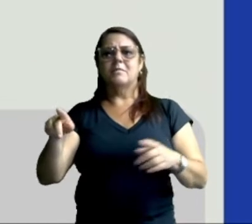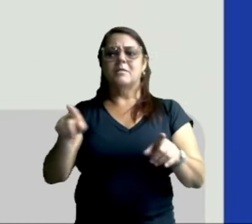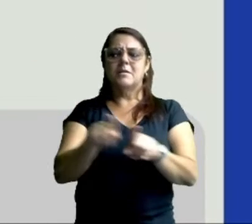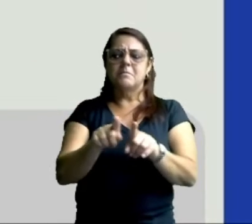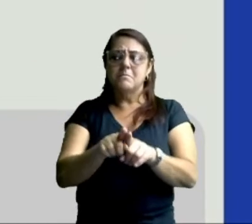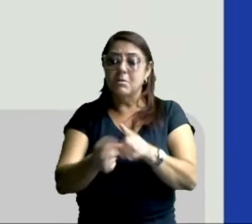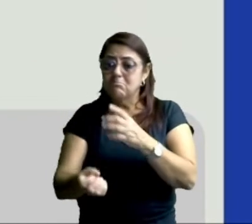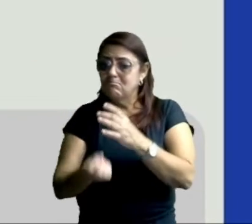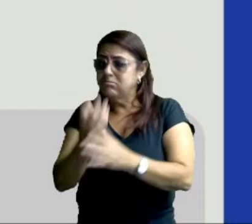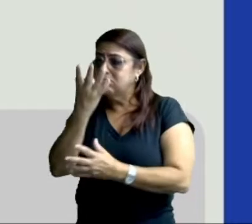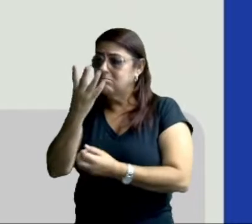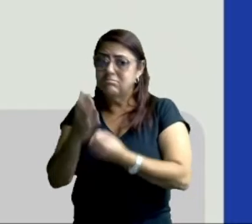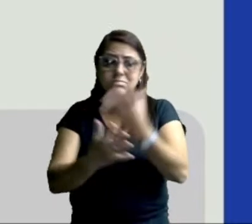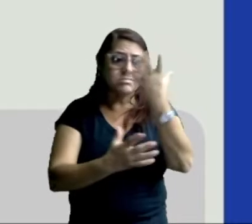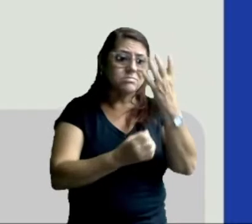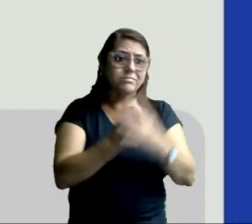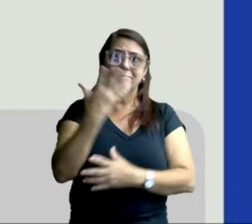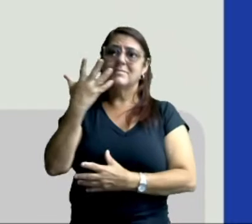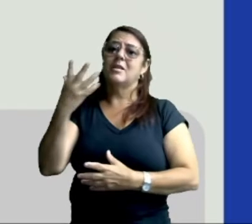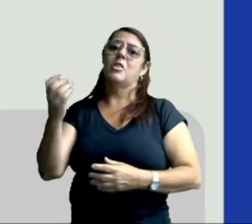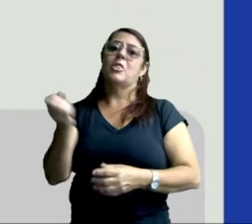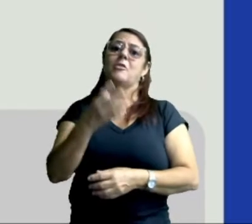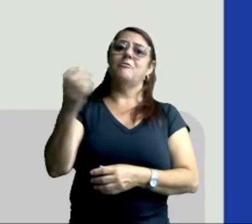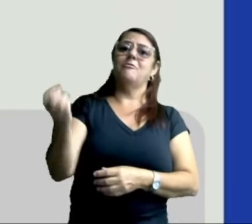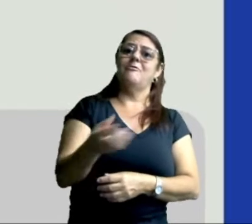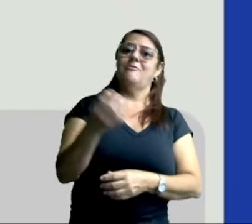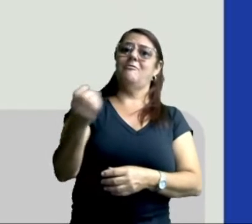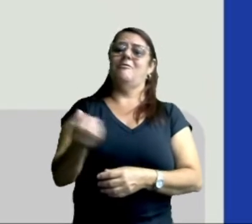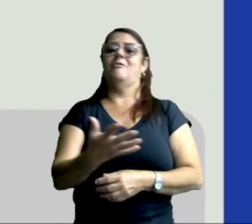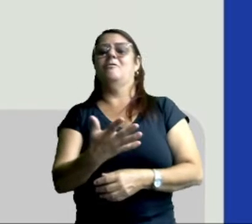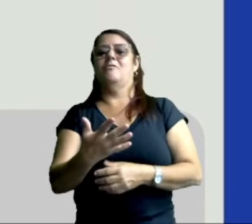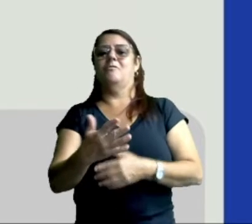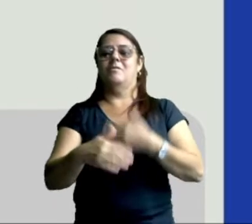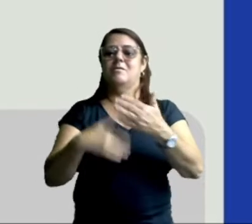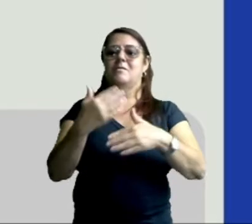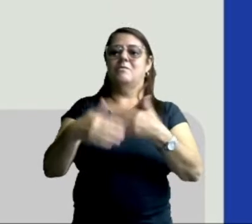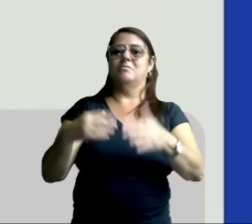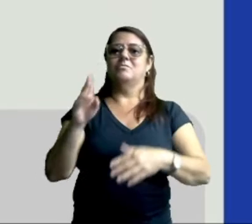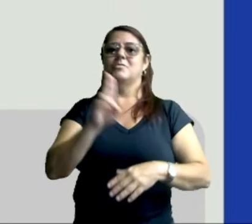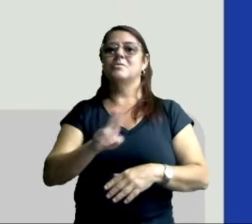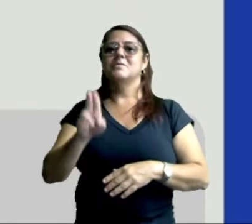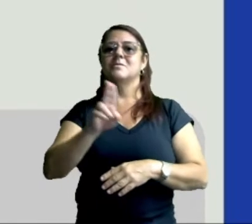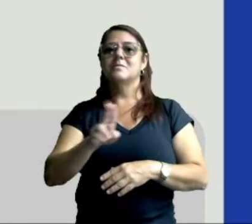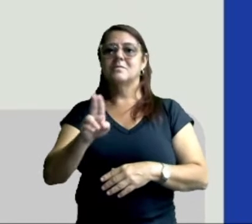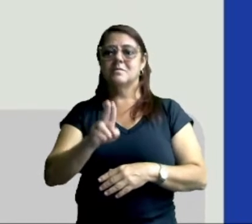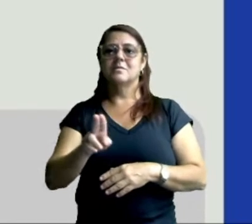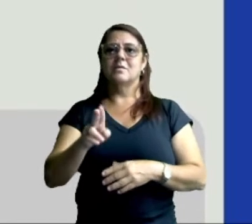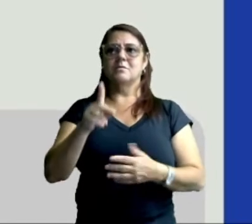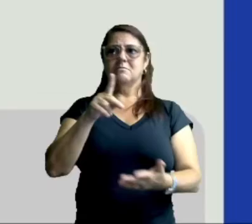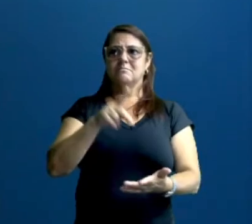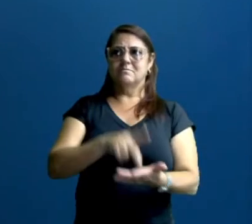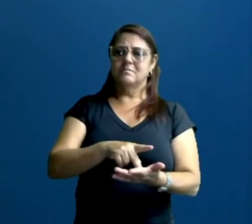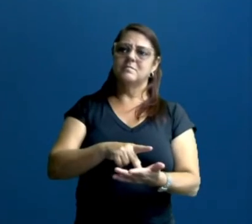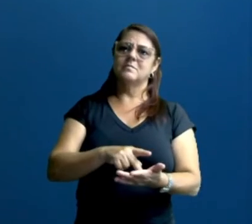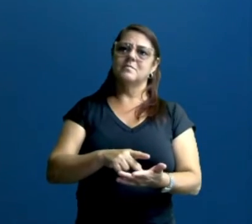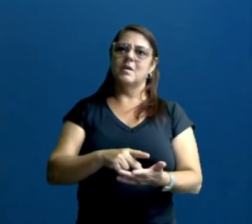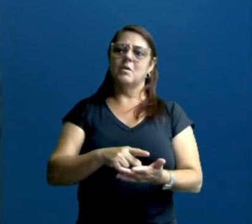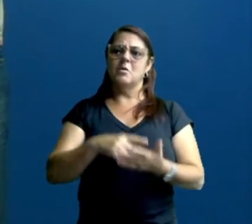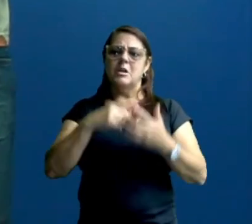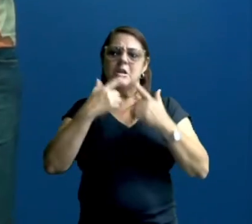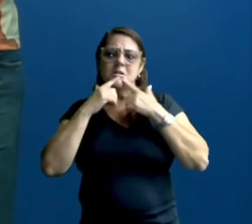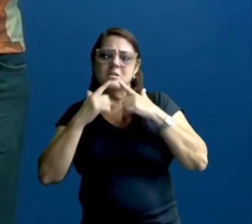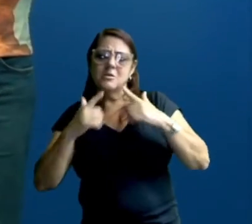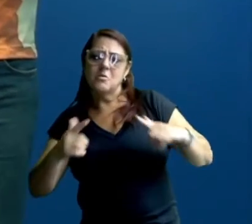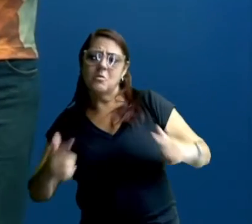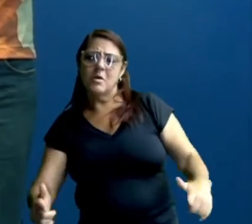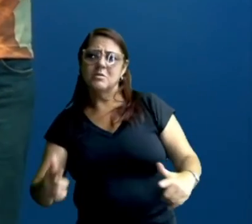que de fato são instrumentos muito importantes para a gente estar utilizando e a gente está de fato utilizando uma